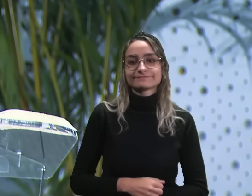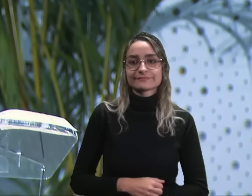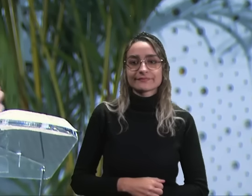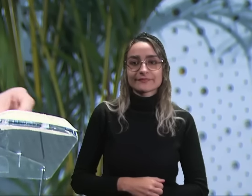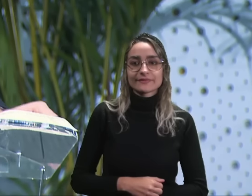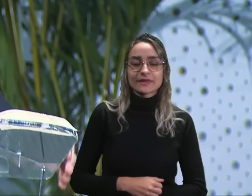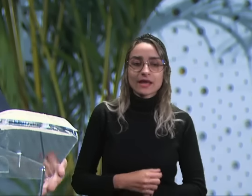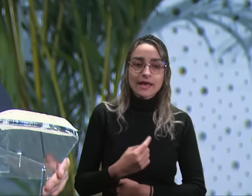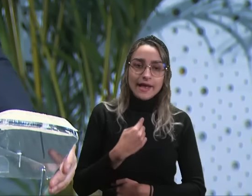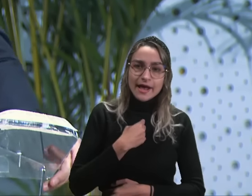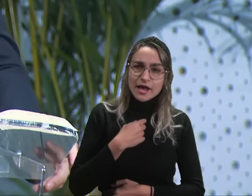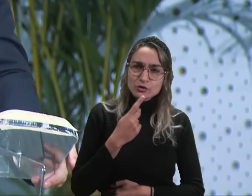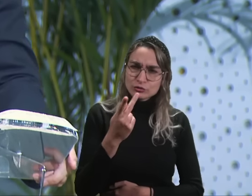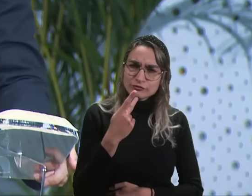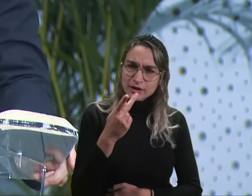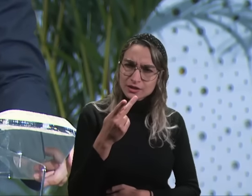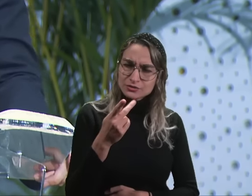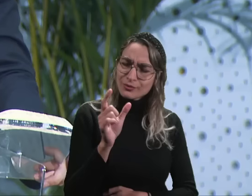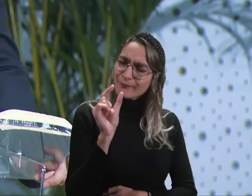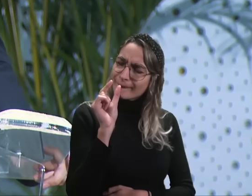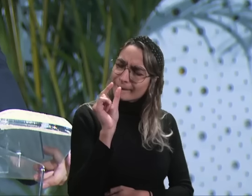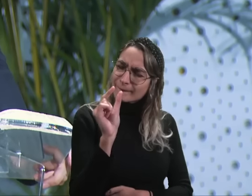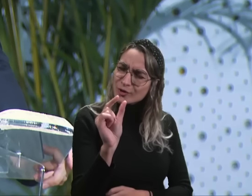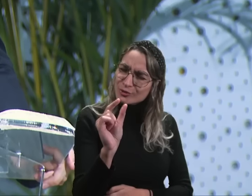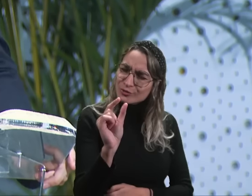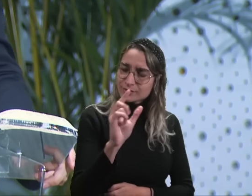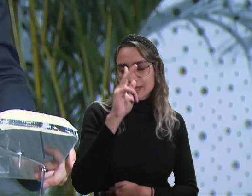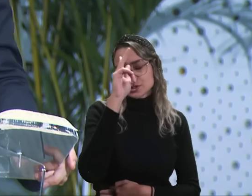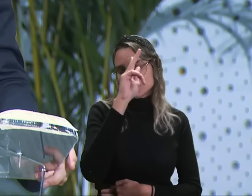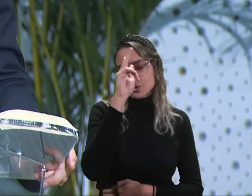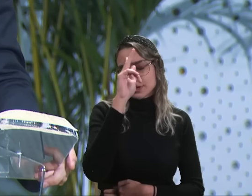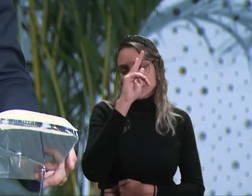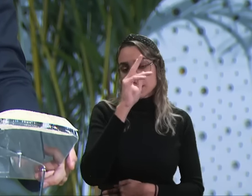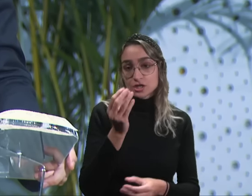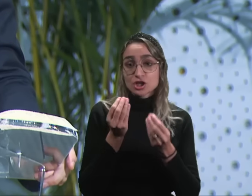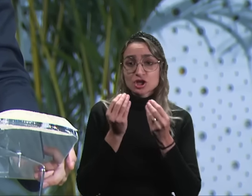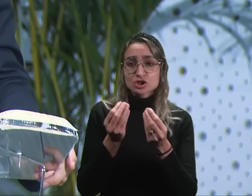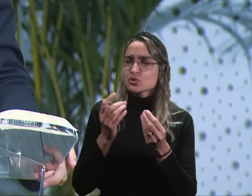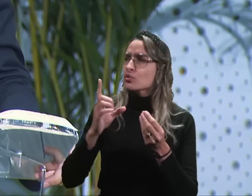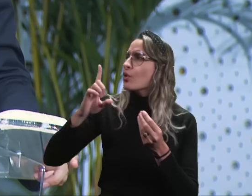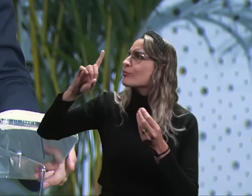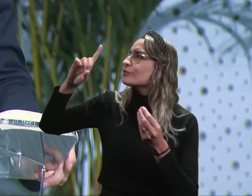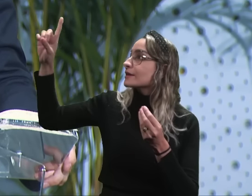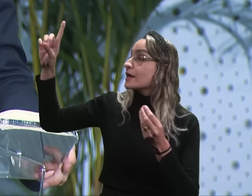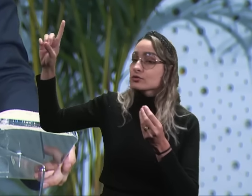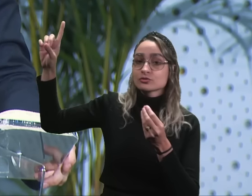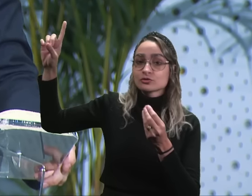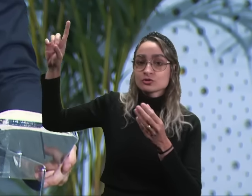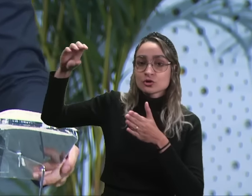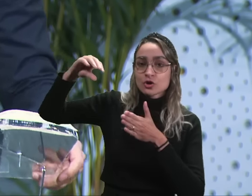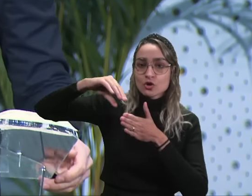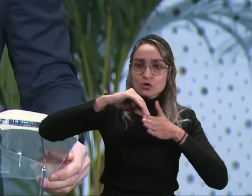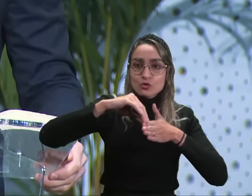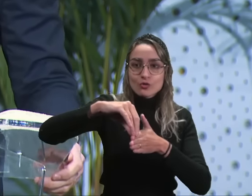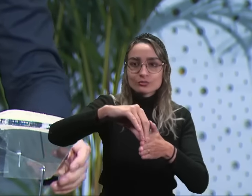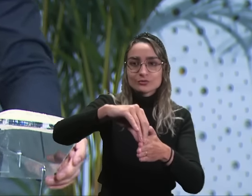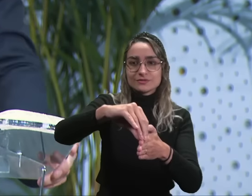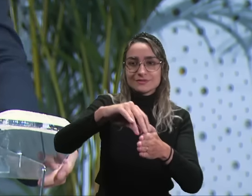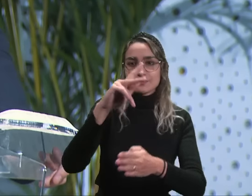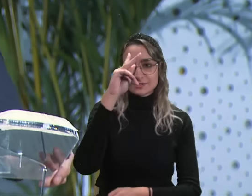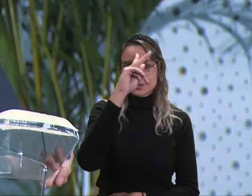dessa história de como Deus dirigiu John Andrews ele escreve